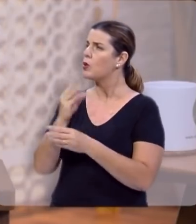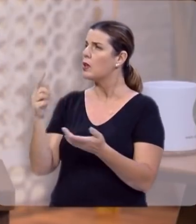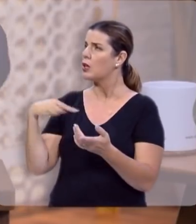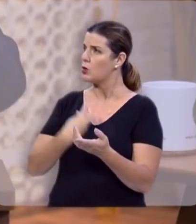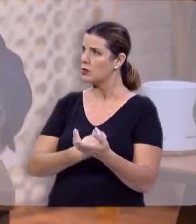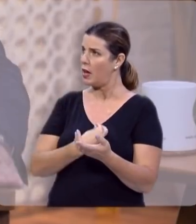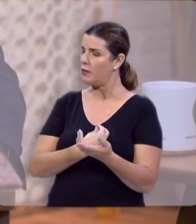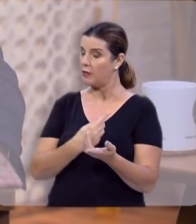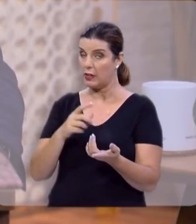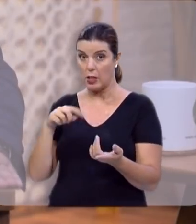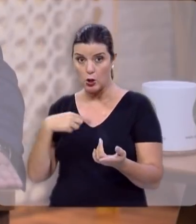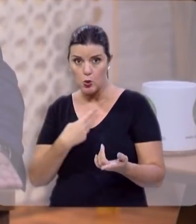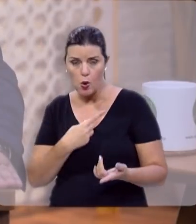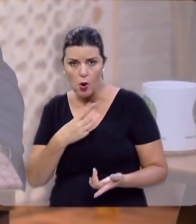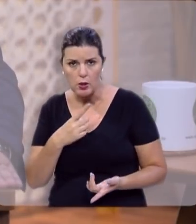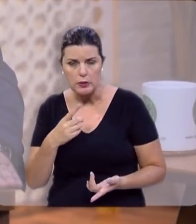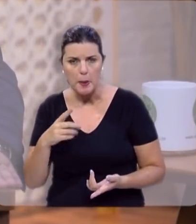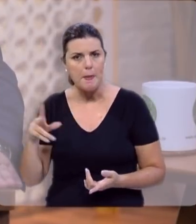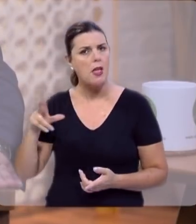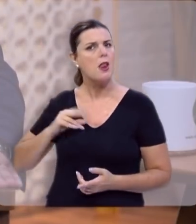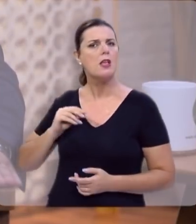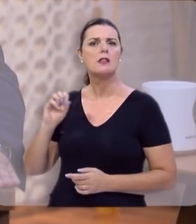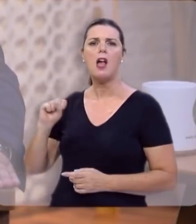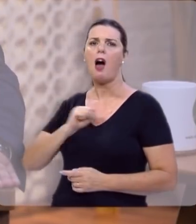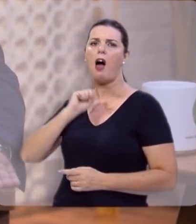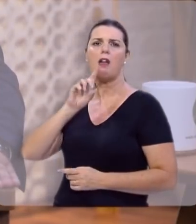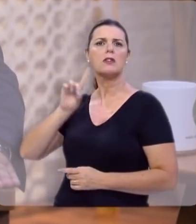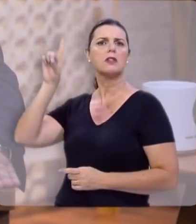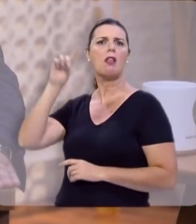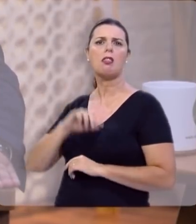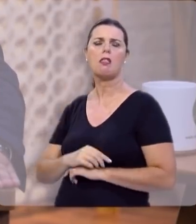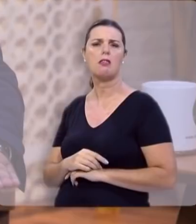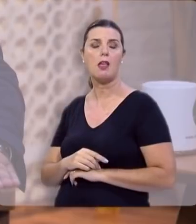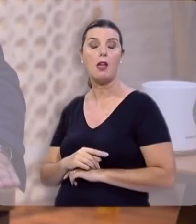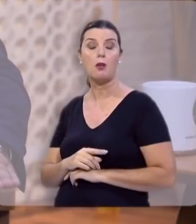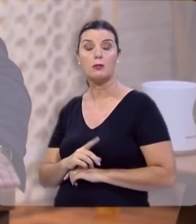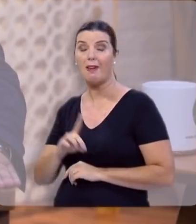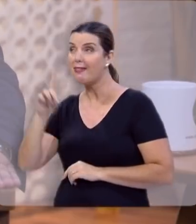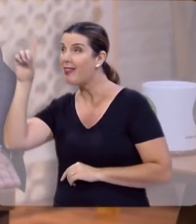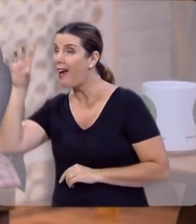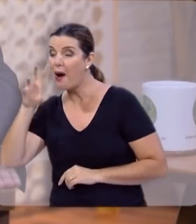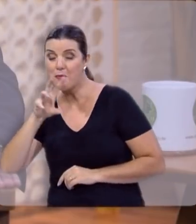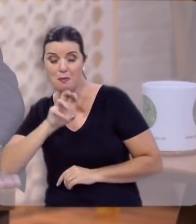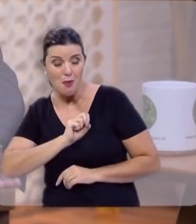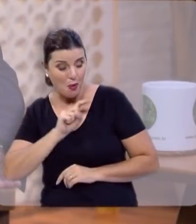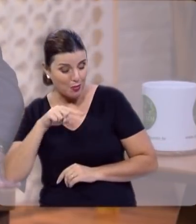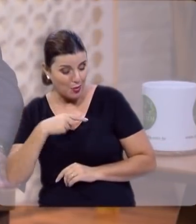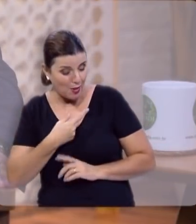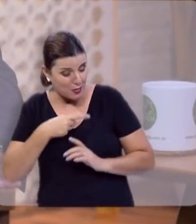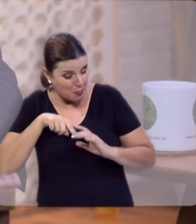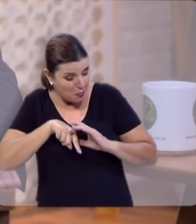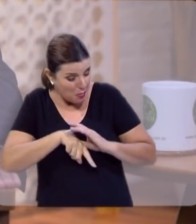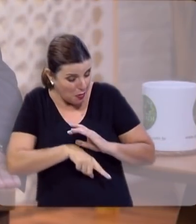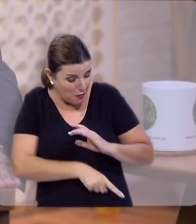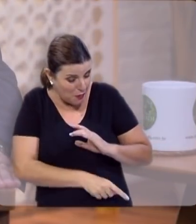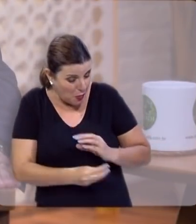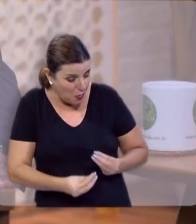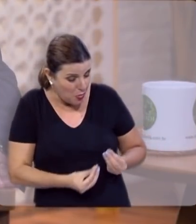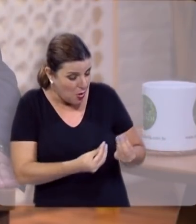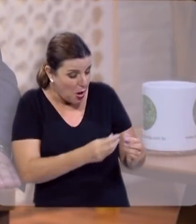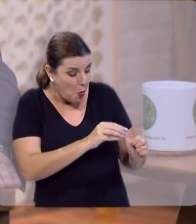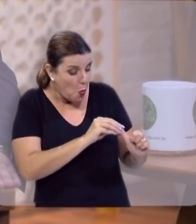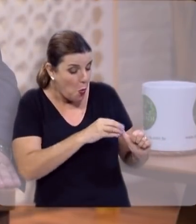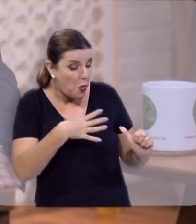todos nós merecíamos a ira eterna do Deus eterno. Mas Ele nos amou tanto que mandou o seu único Filho para morrer numa cruz